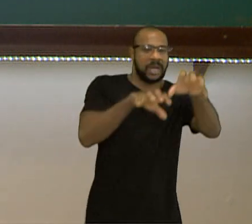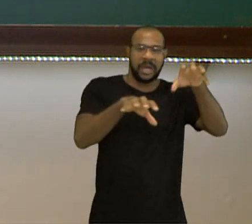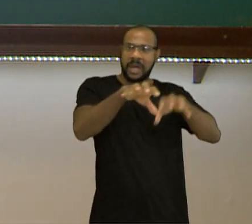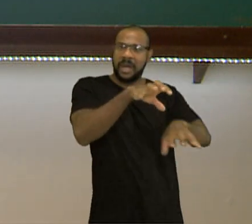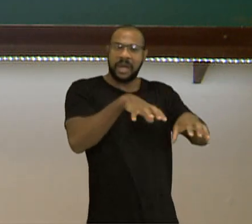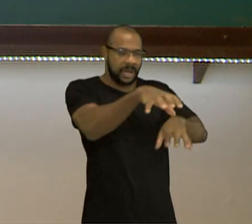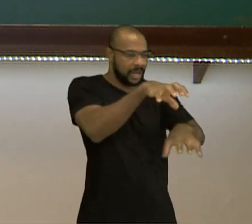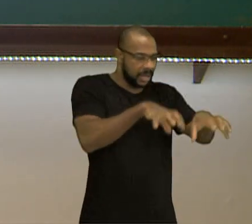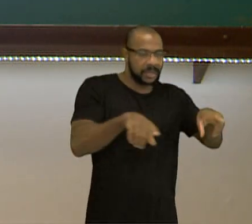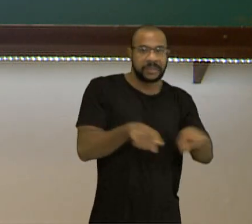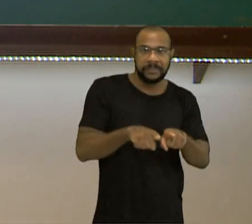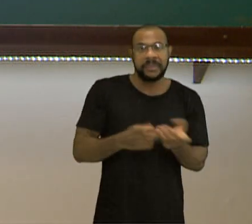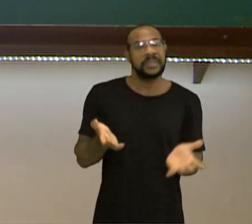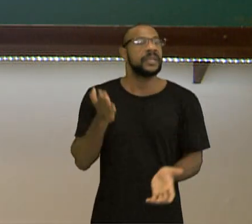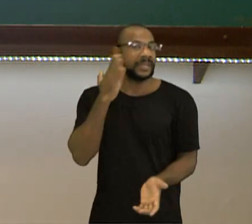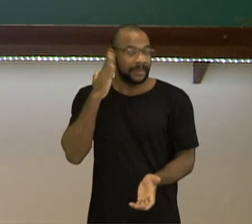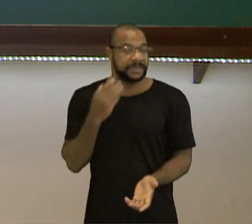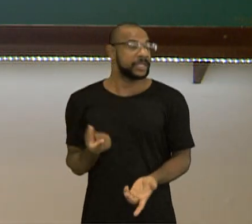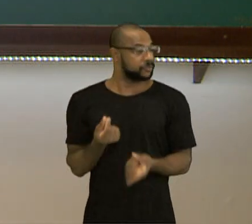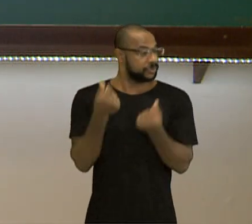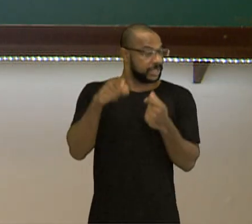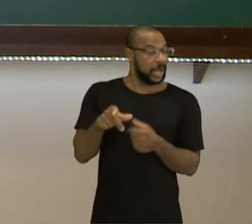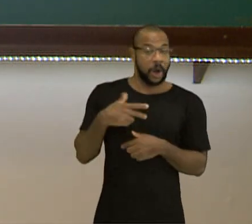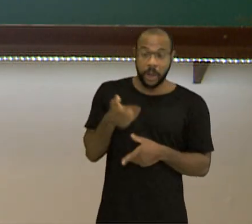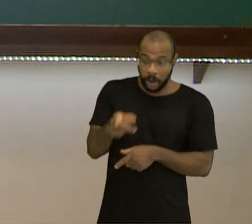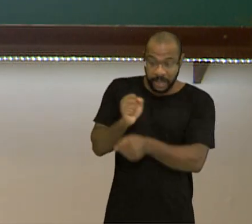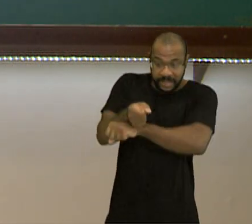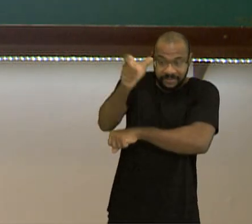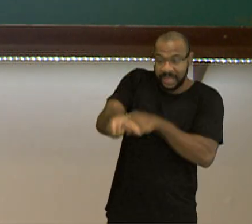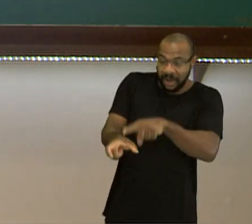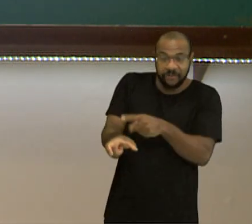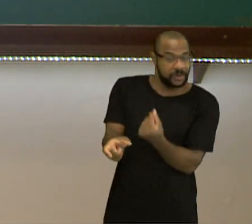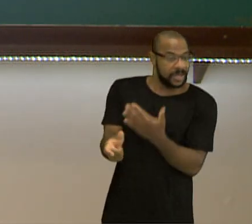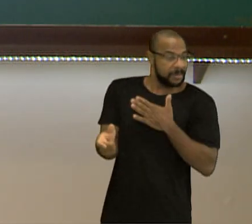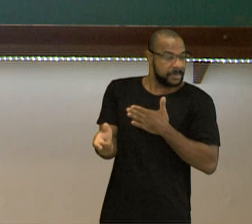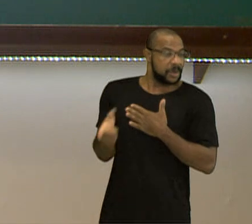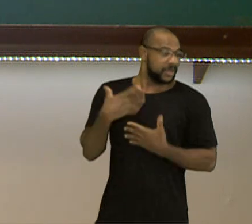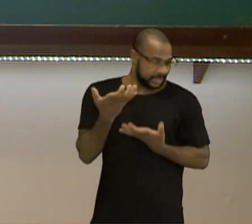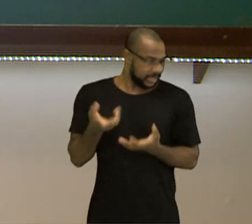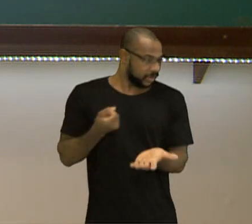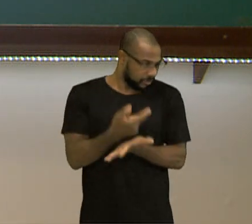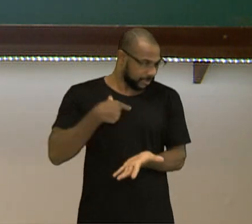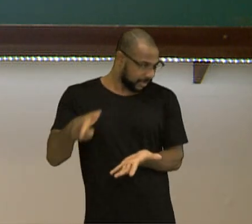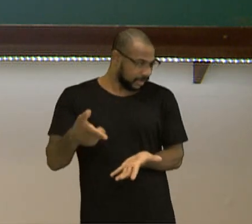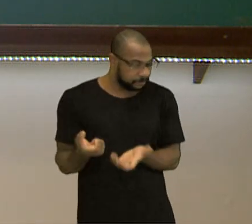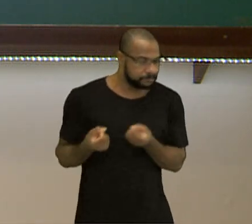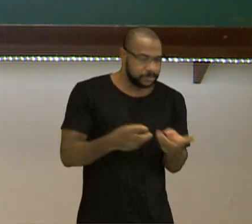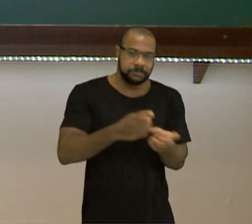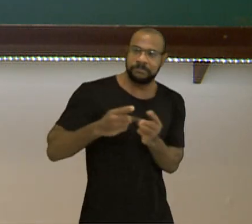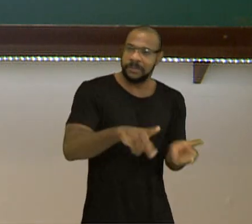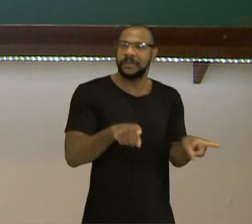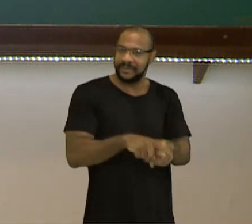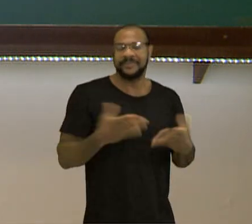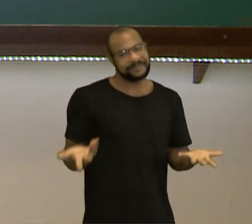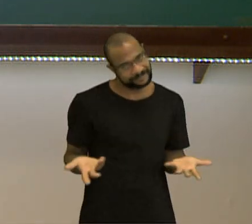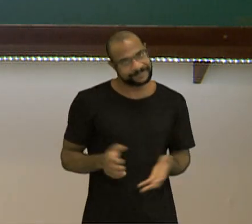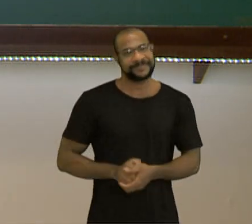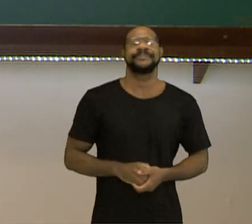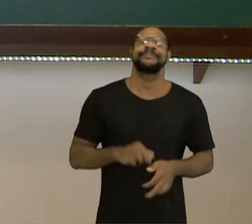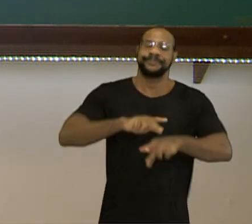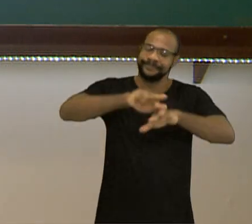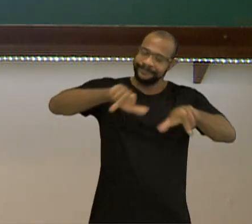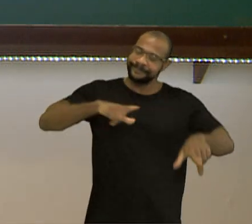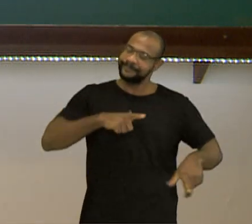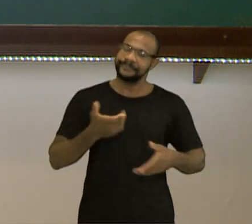sabiam dessa questão de que era lucrativo essa experiência e trazem essa experiência para o Brasil, né? Trazem essa mão de obra para ser